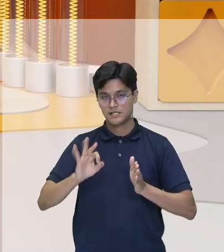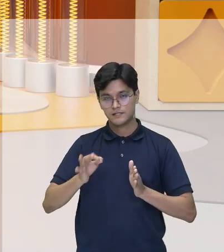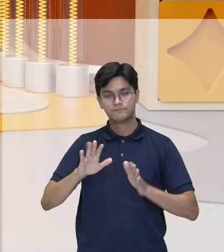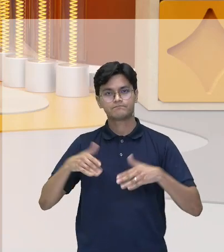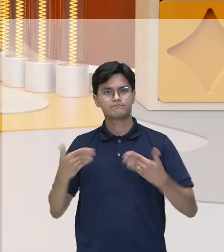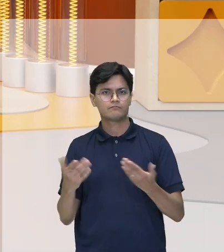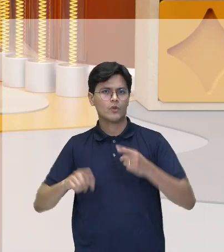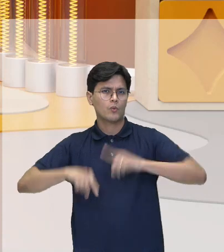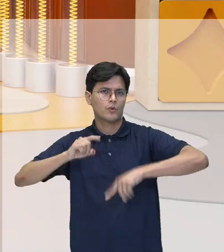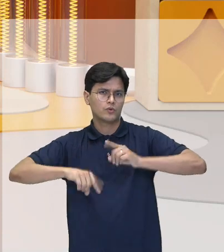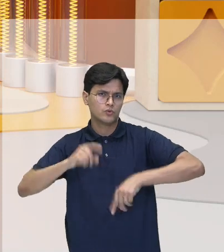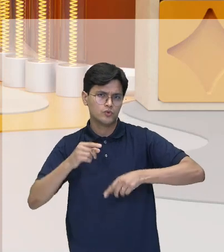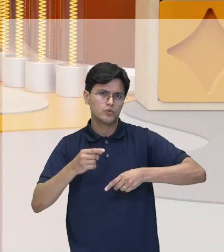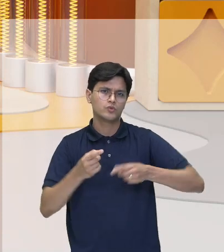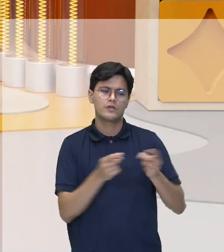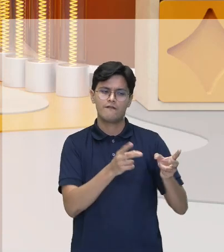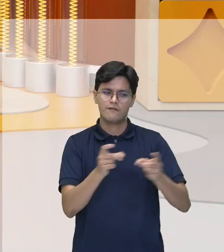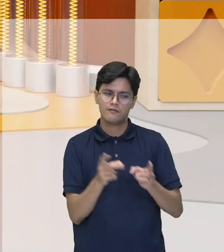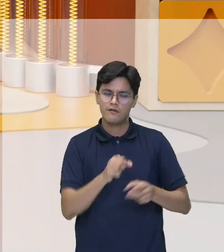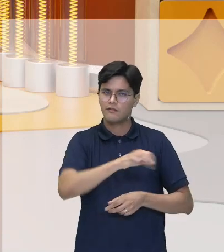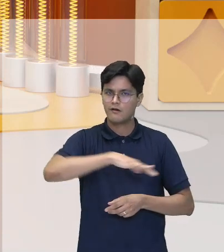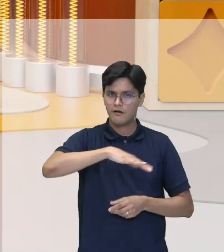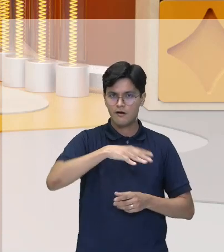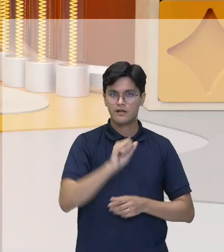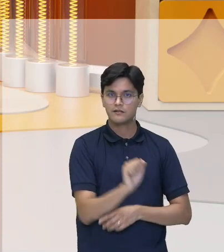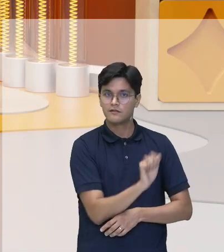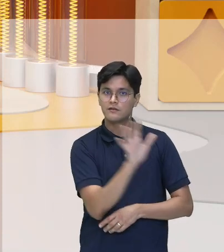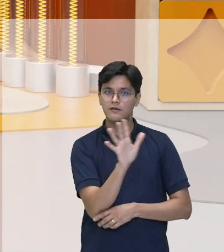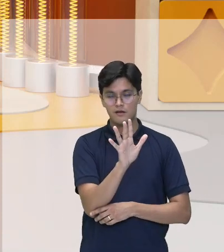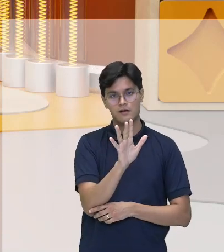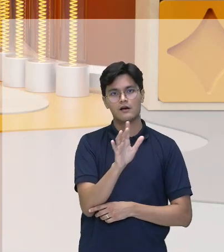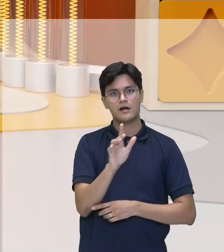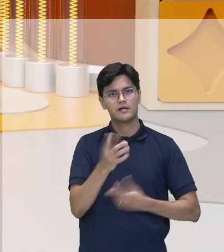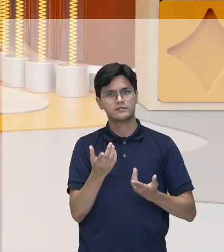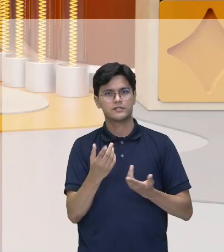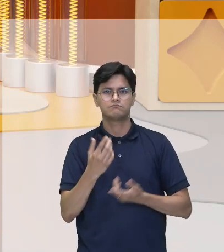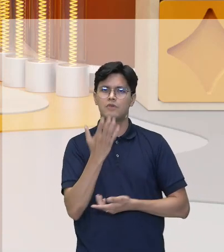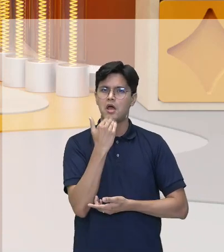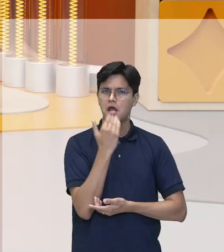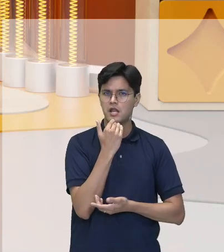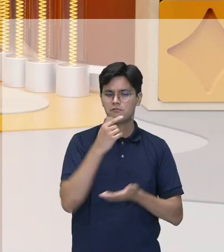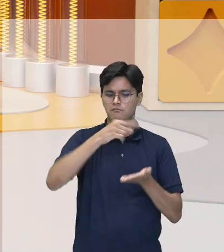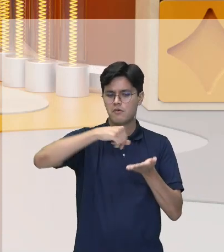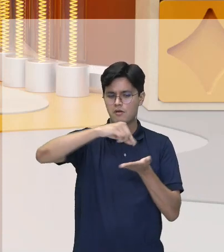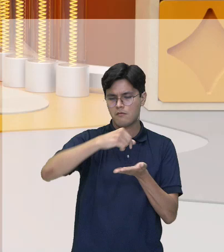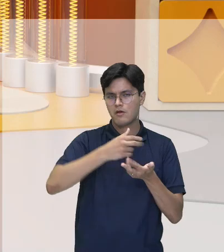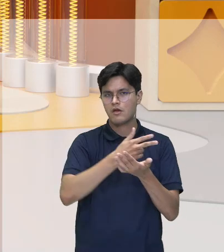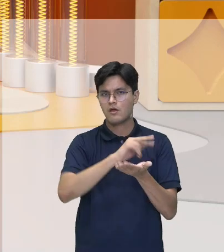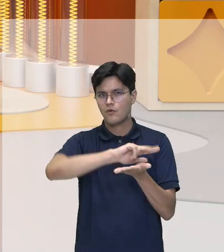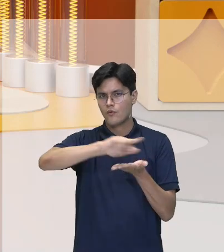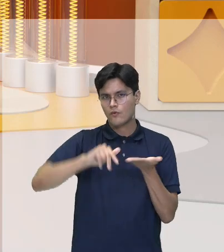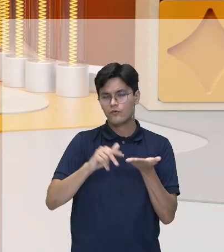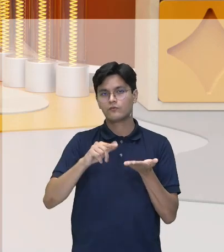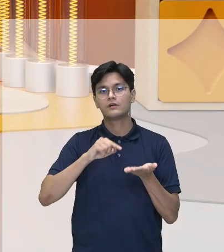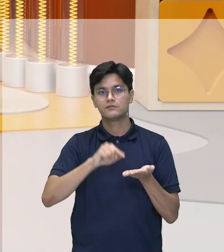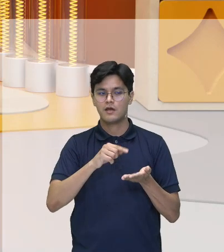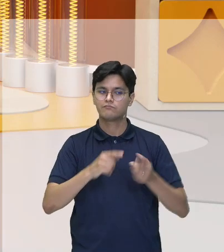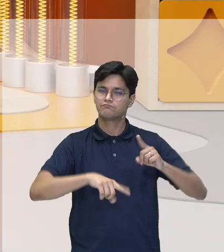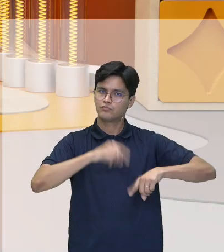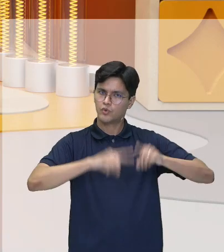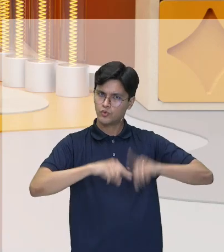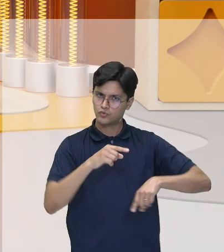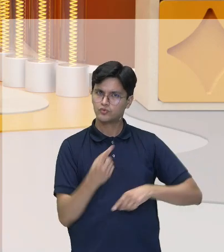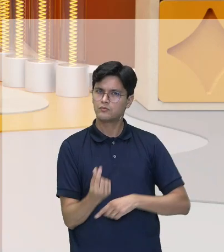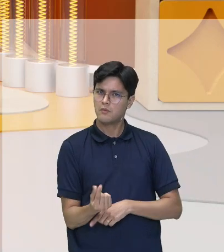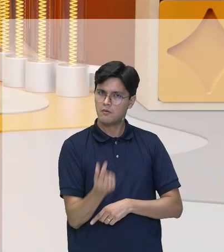precisava consultar nenhum outro poder para pedir permissão para determinadas deliberações.